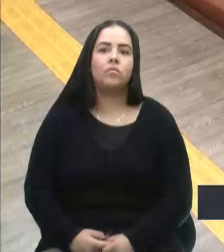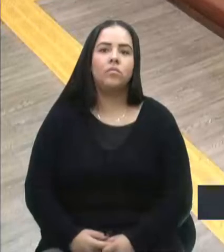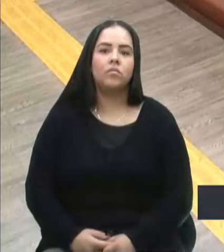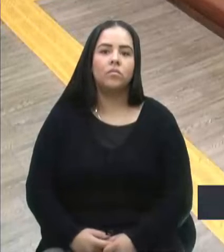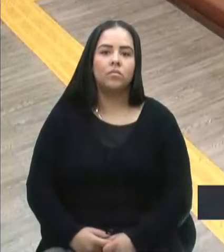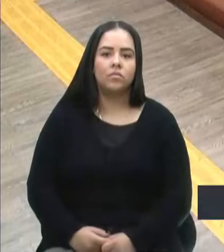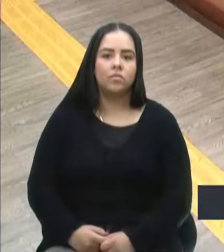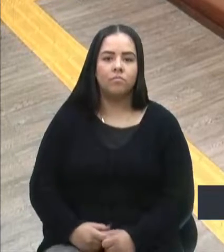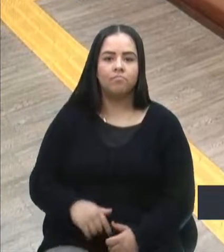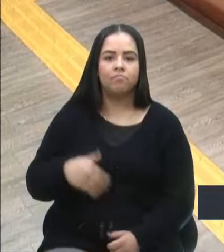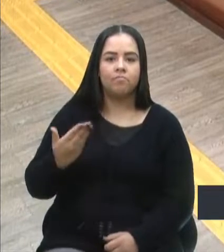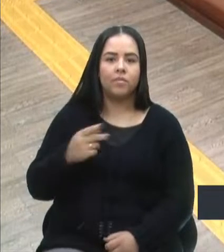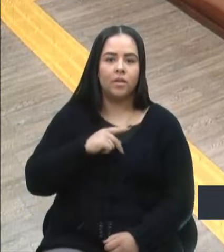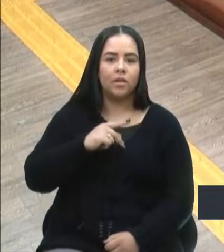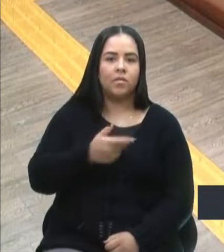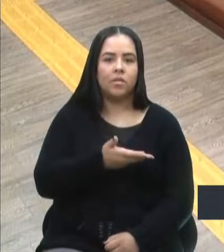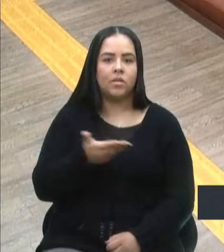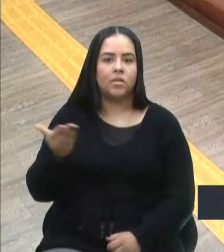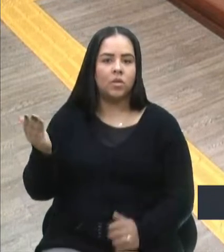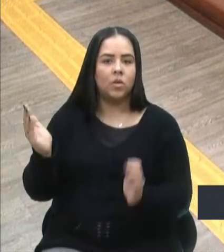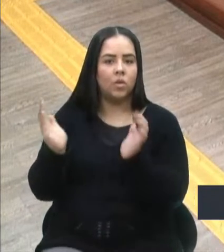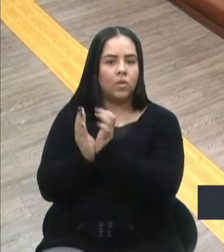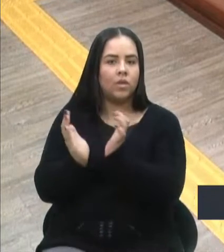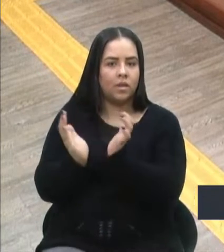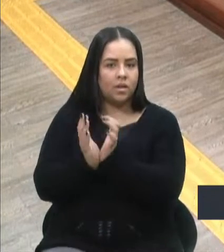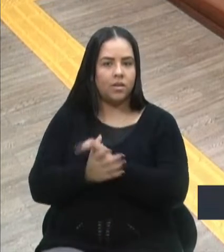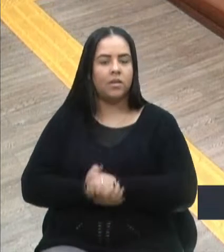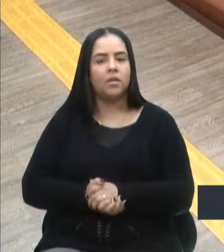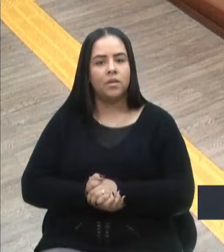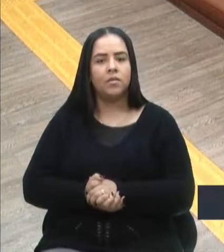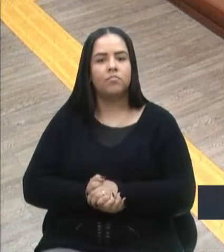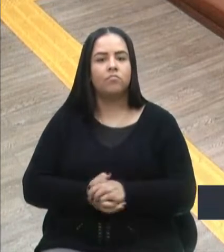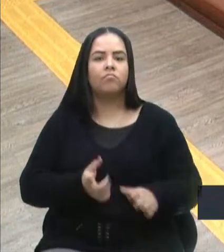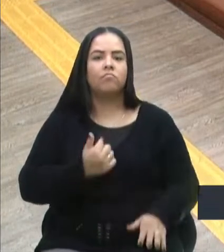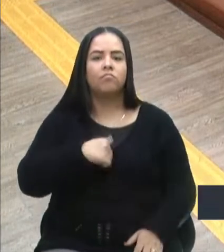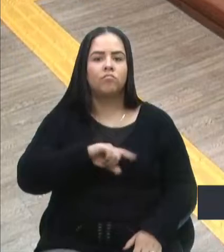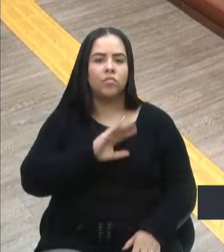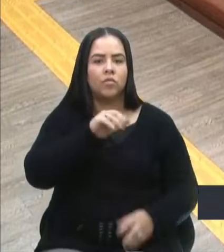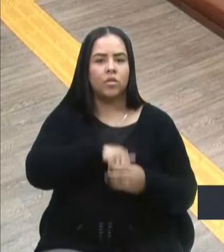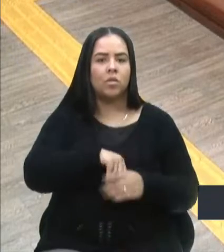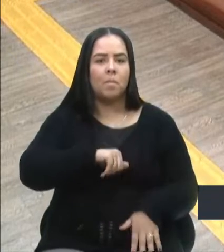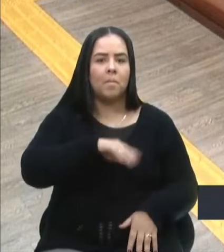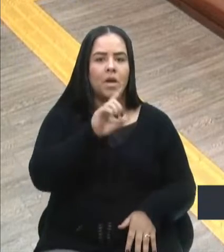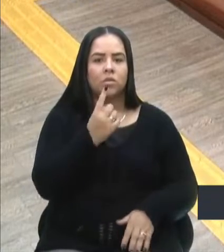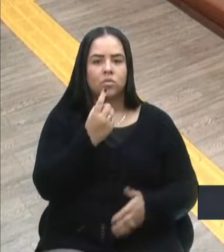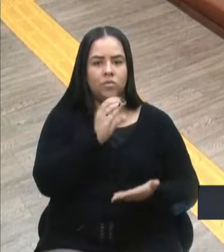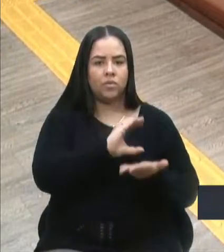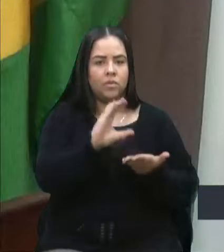Senhora presidenta, caros colegas, estamos votando mais o financiamento.